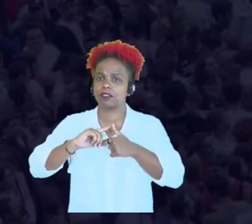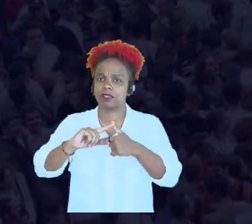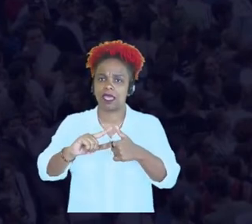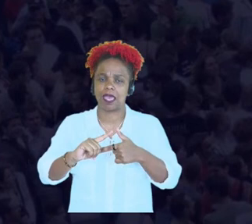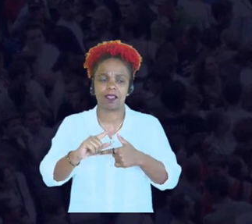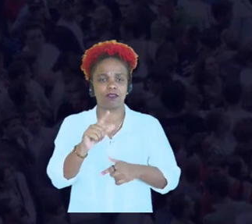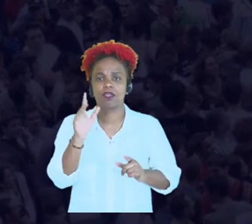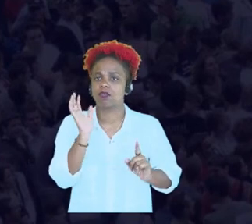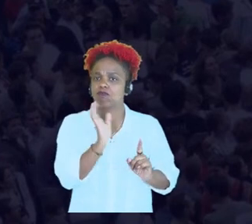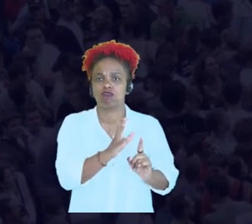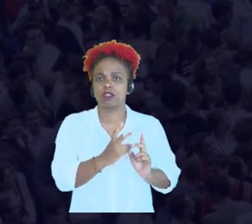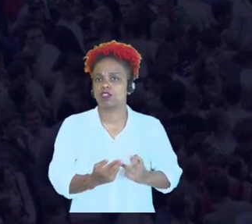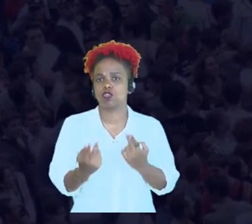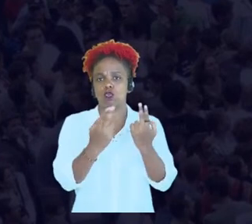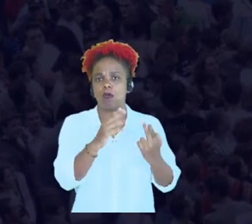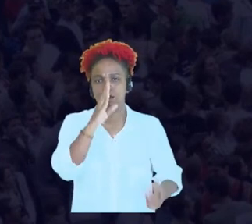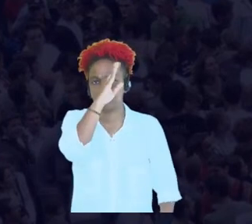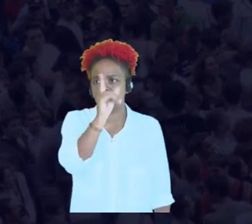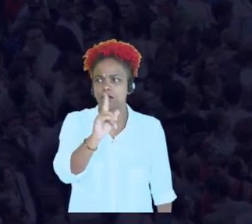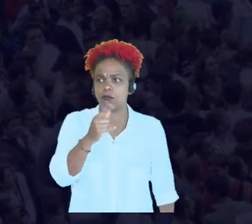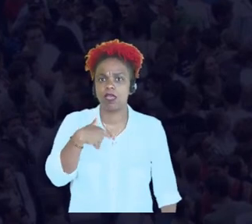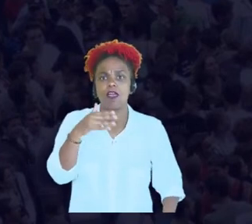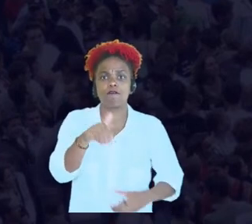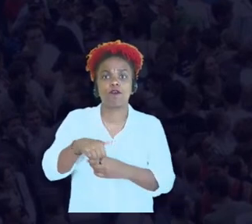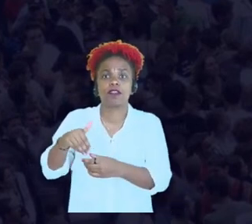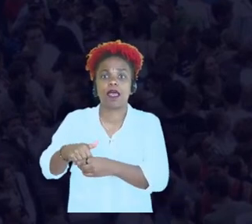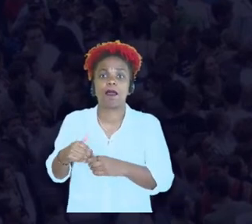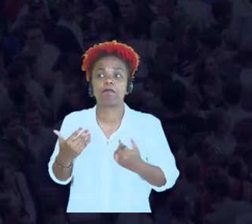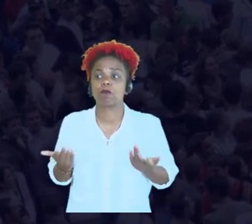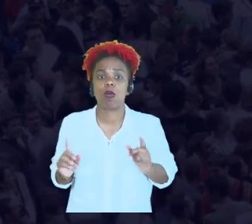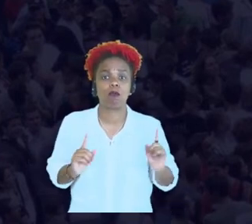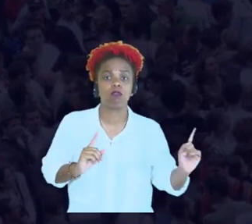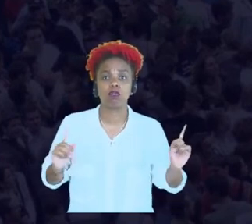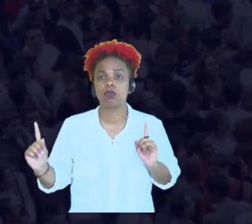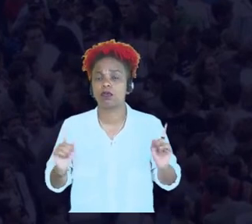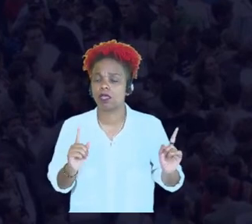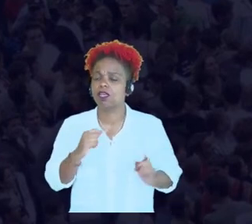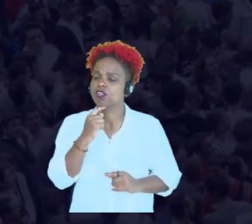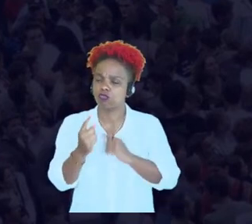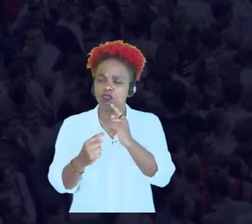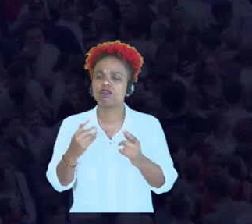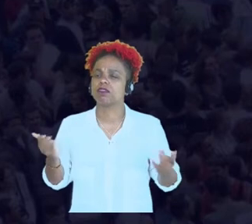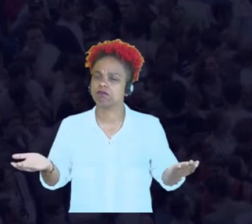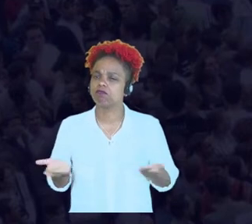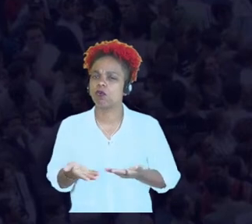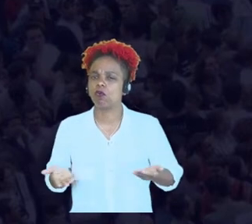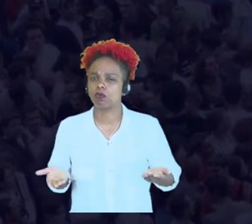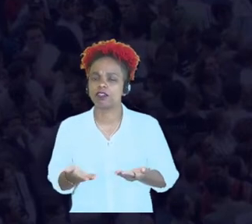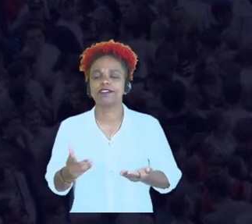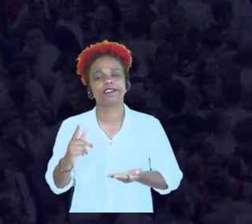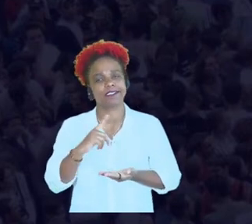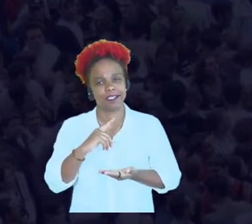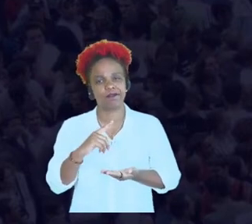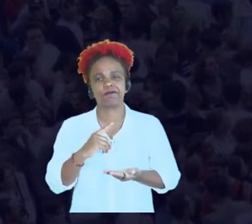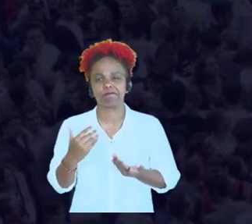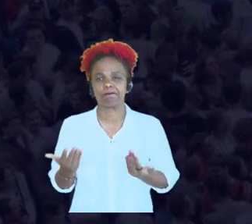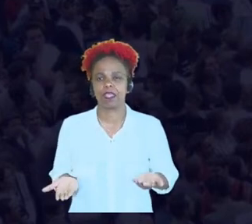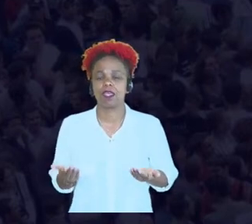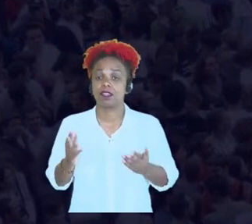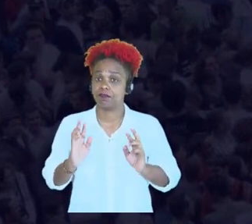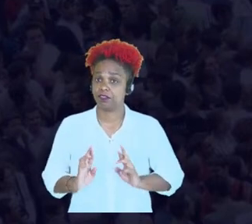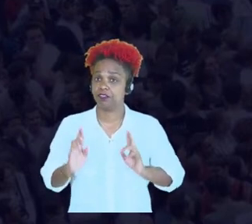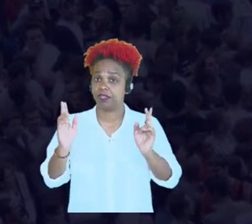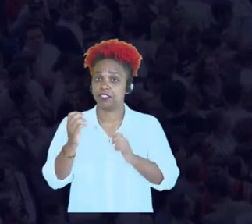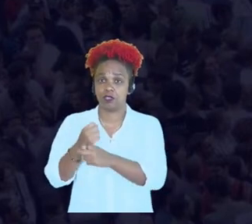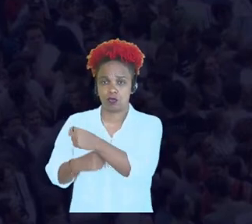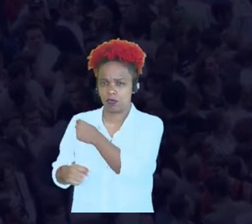Né. Para onde vai esse eleitorado? Eu acho que a dúvida hoje é essa. Né. Essa dúvida tem sido colocada de formas diferentes